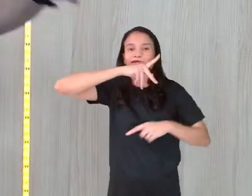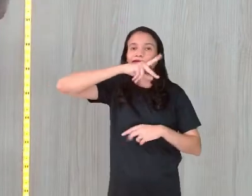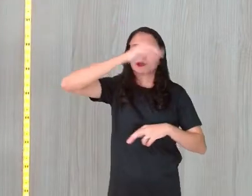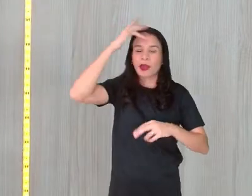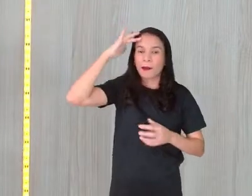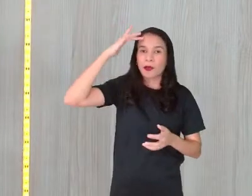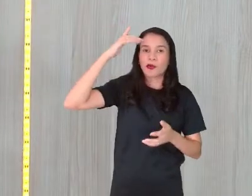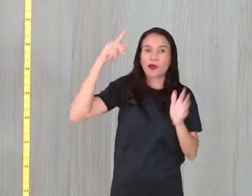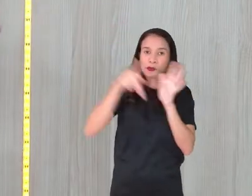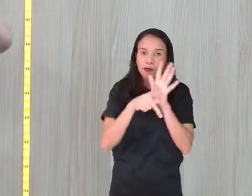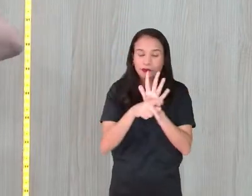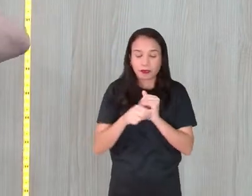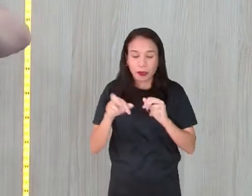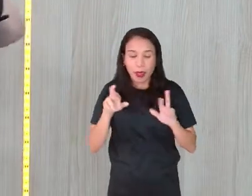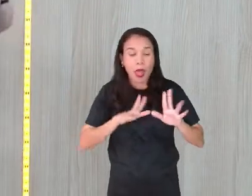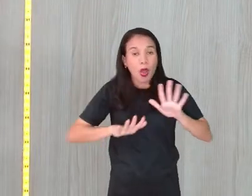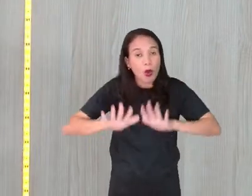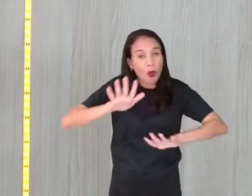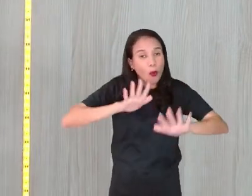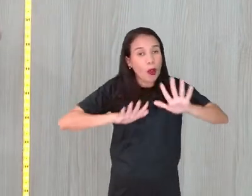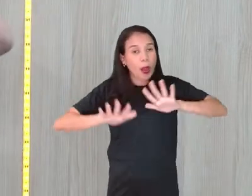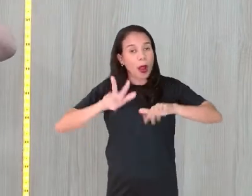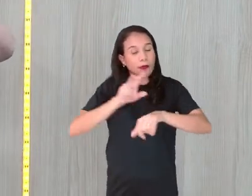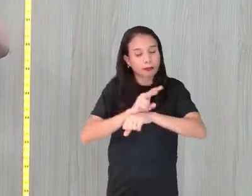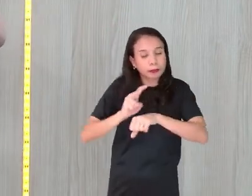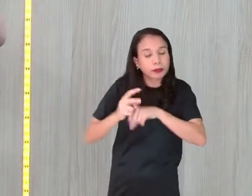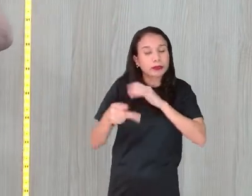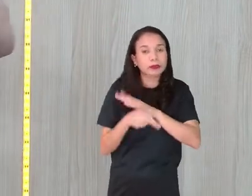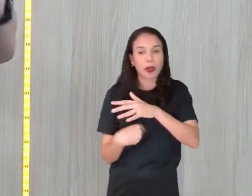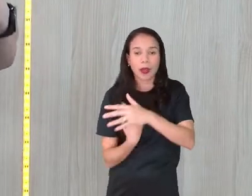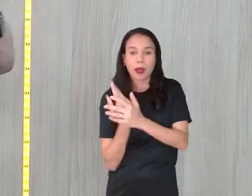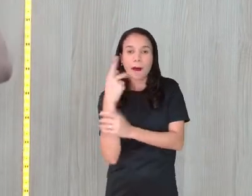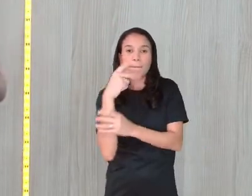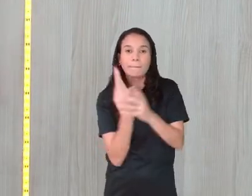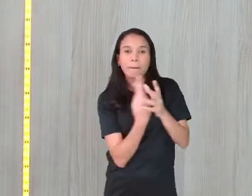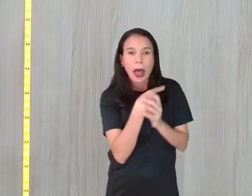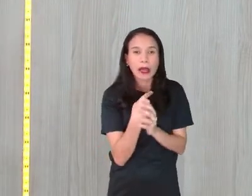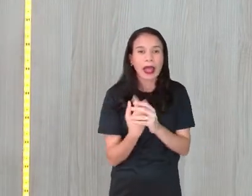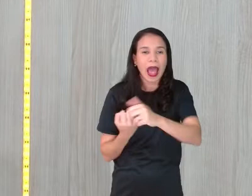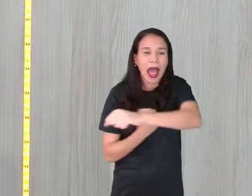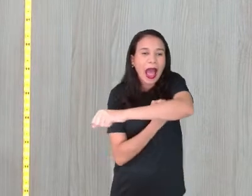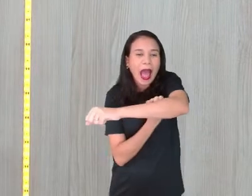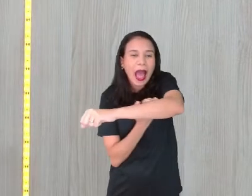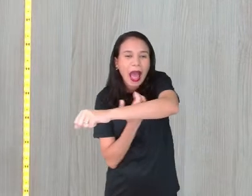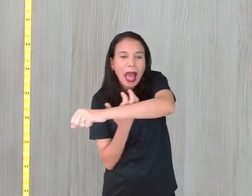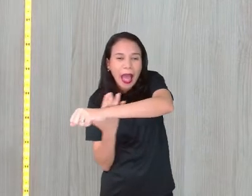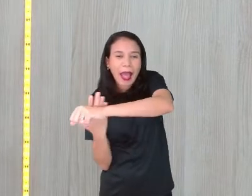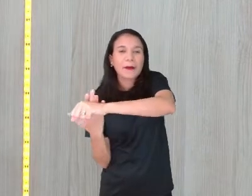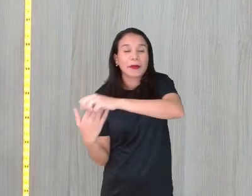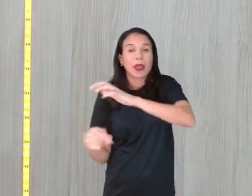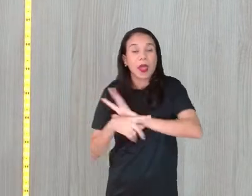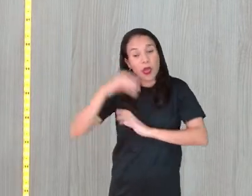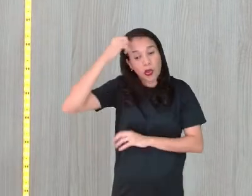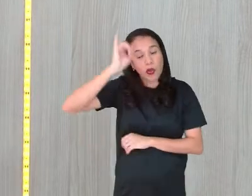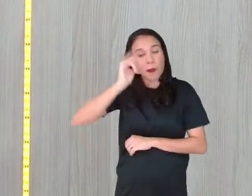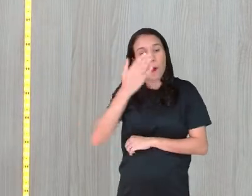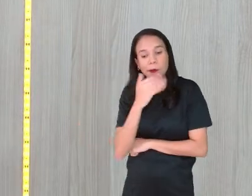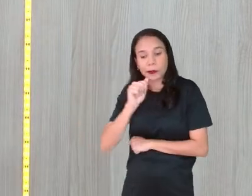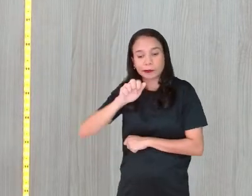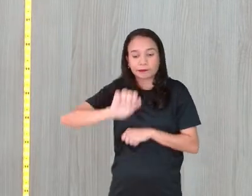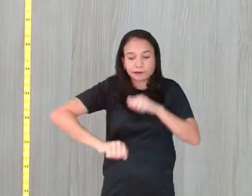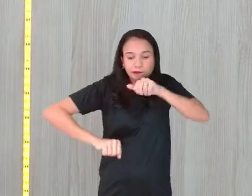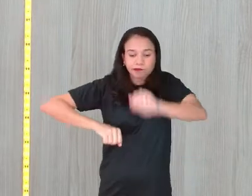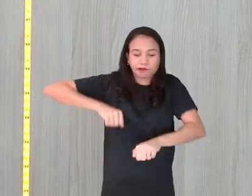tenta restaurar ali, né? Fazer um aterro, planta algumas gramas, aí vem as gramíneas, né? E o boi, pastando, comendo, ele